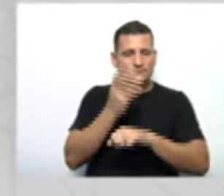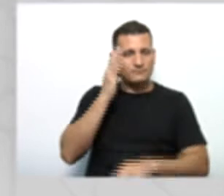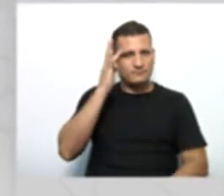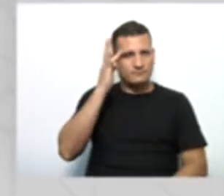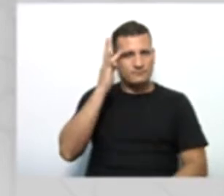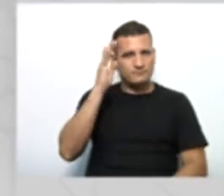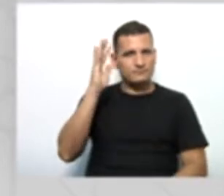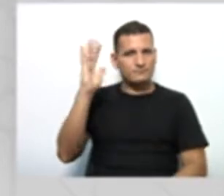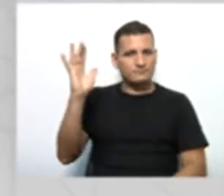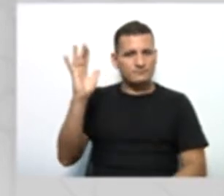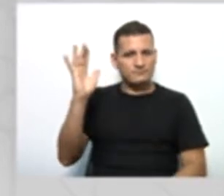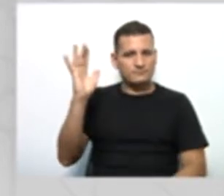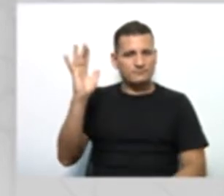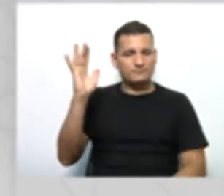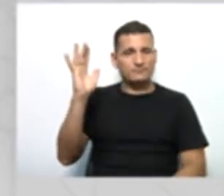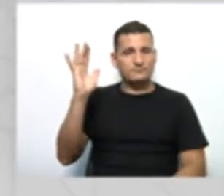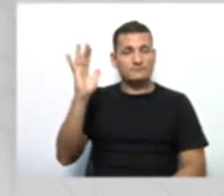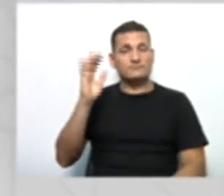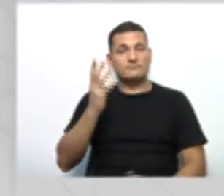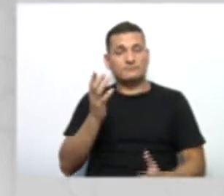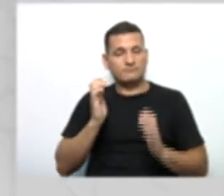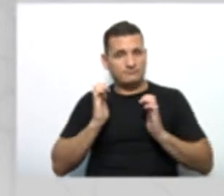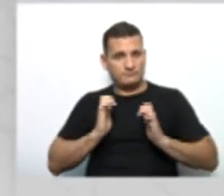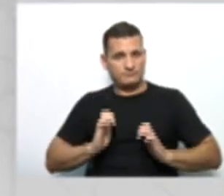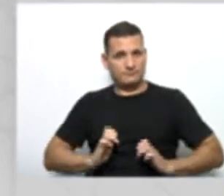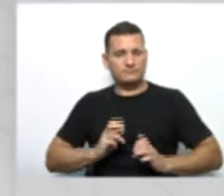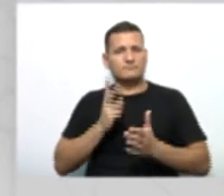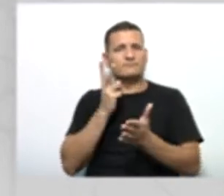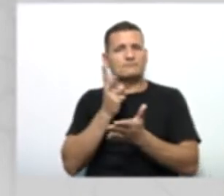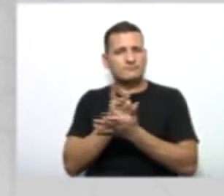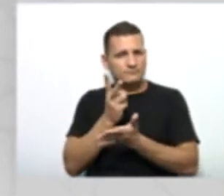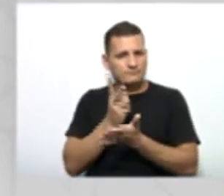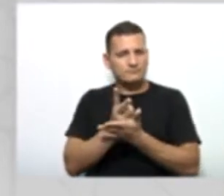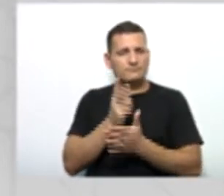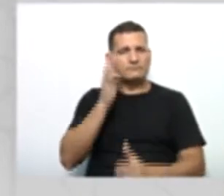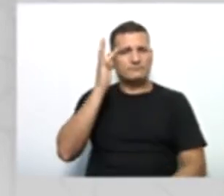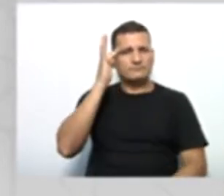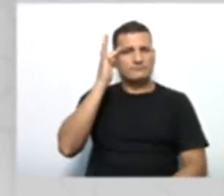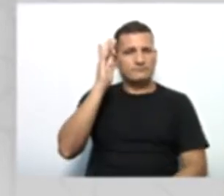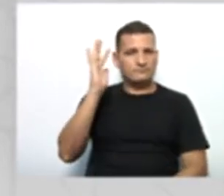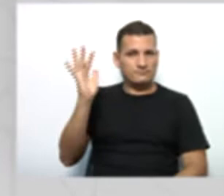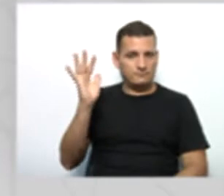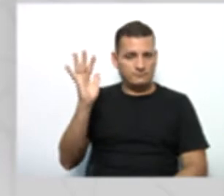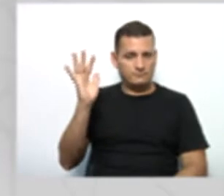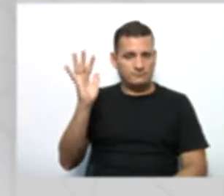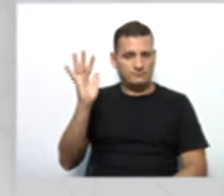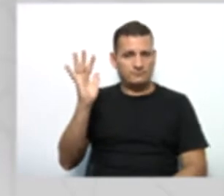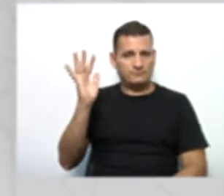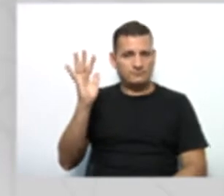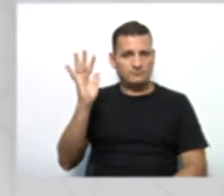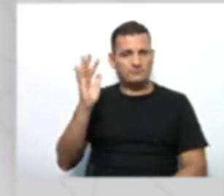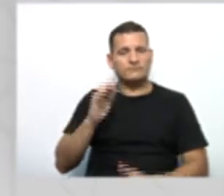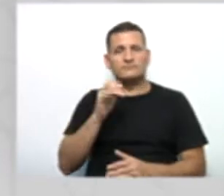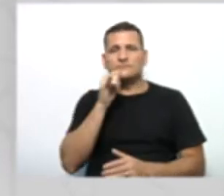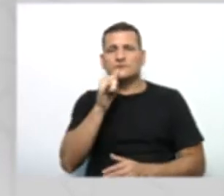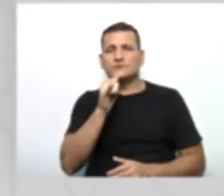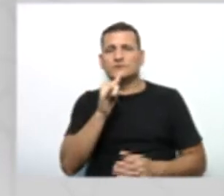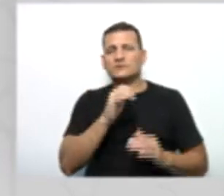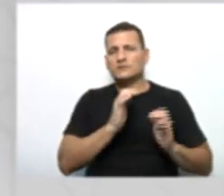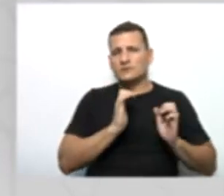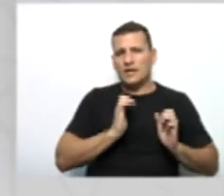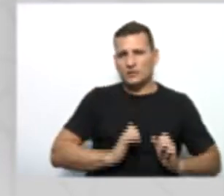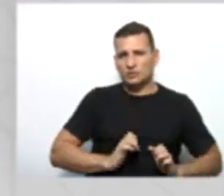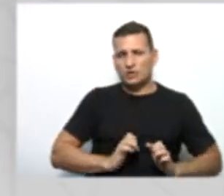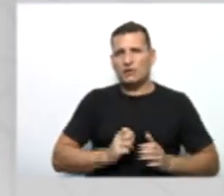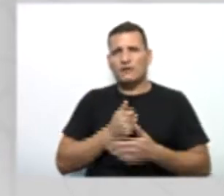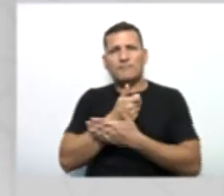a ética é sempre teoria. Se vocês quiserem ter um modo fácil de diferenciar ética e moral, é só lembrar. Moral é